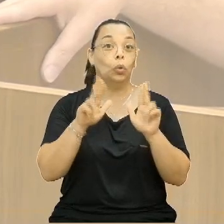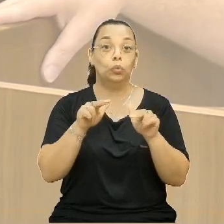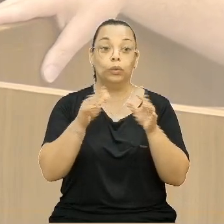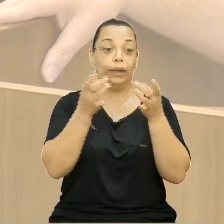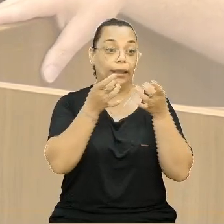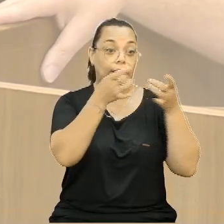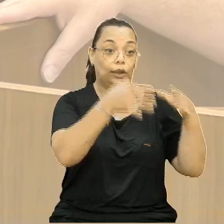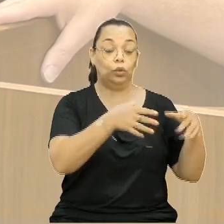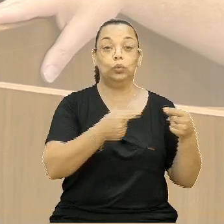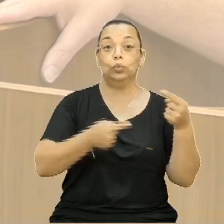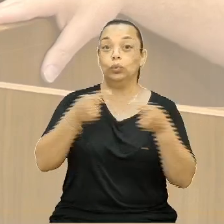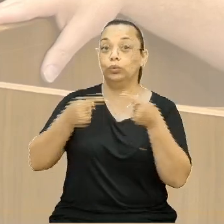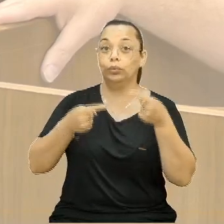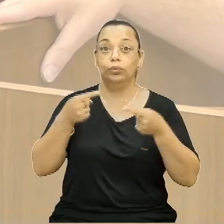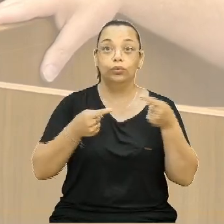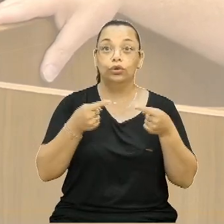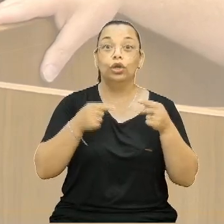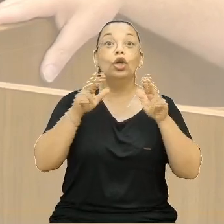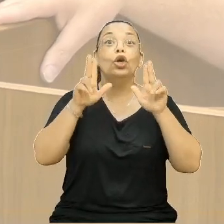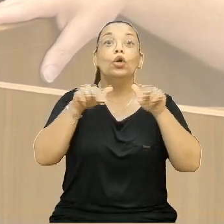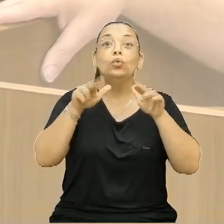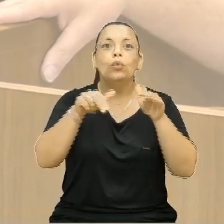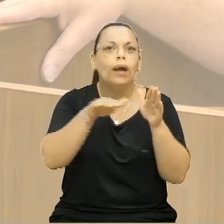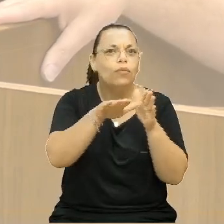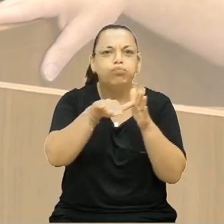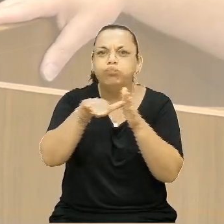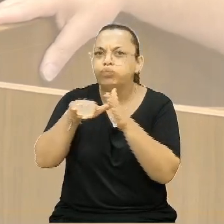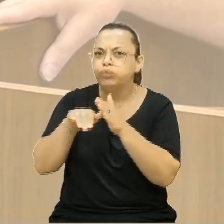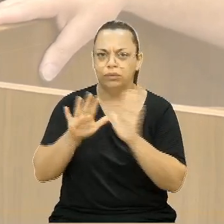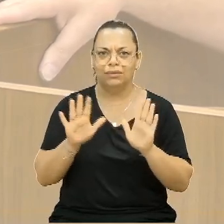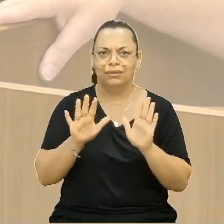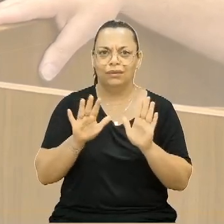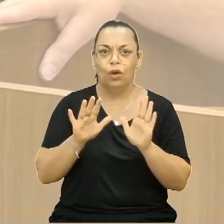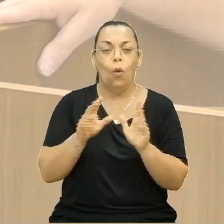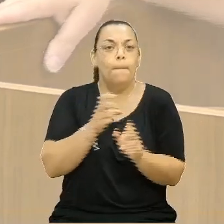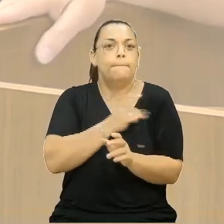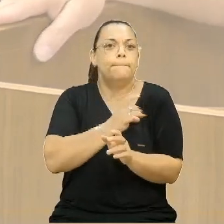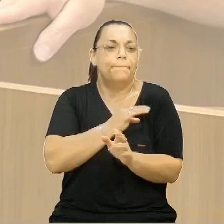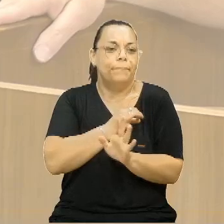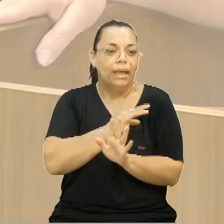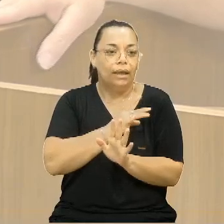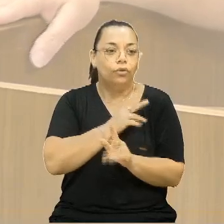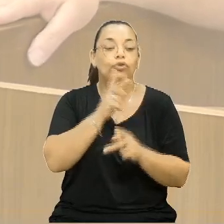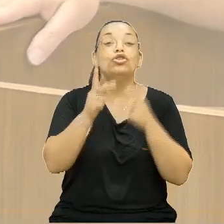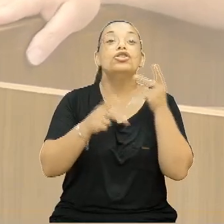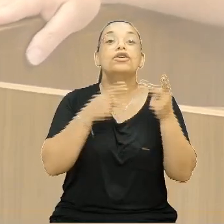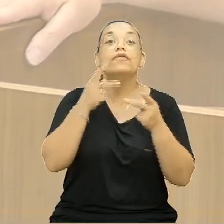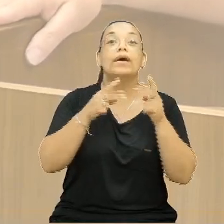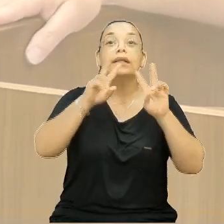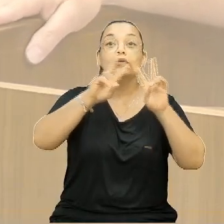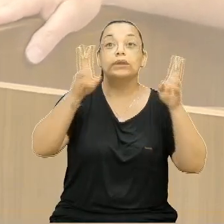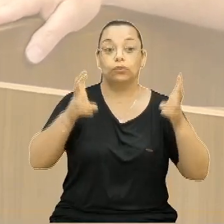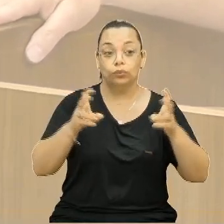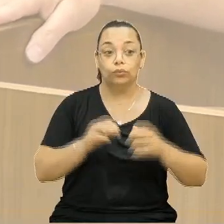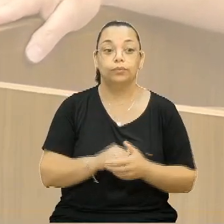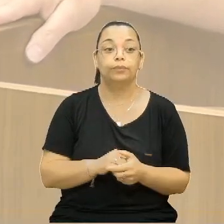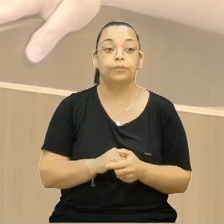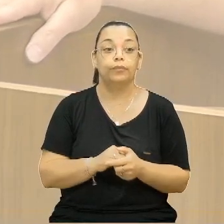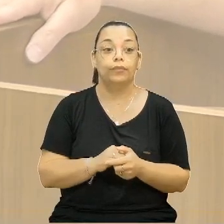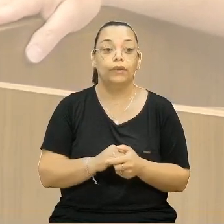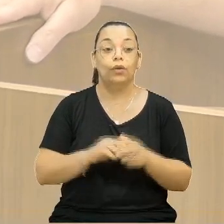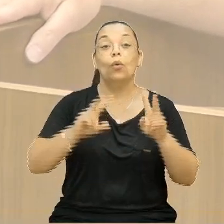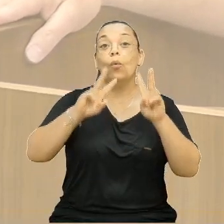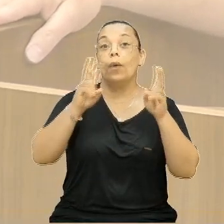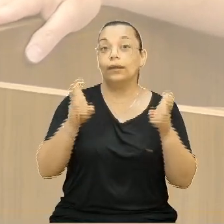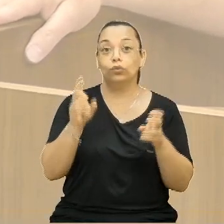de discutir, nunca se furtou, nunca teve receio de falar neste assunto. Um tema que